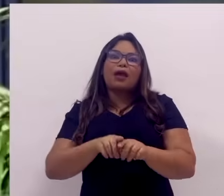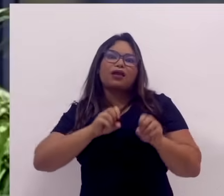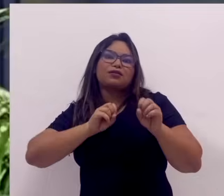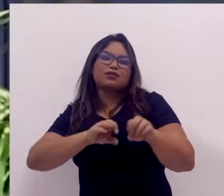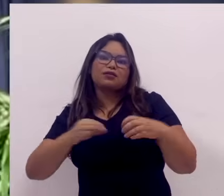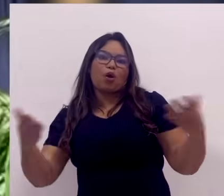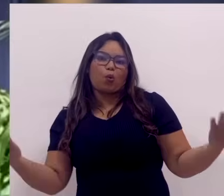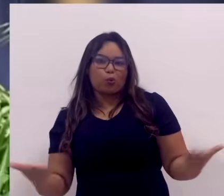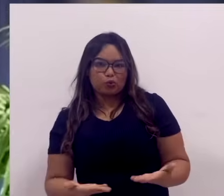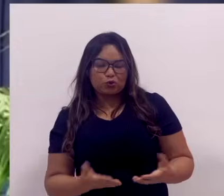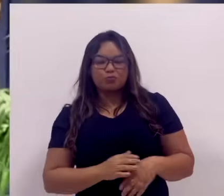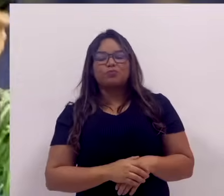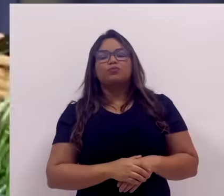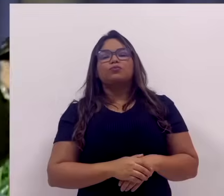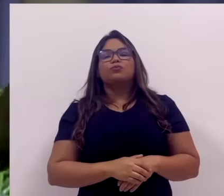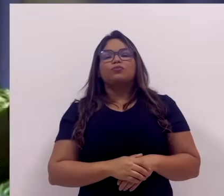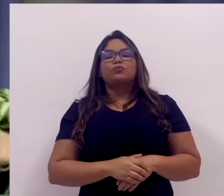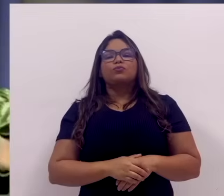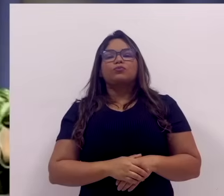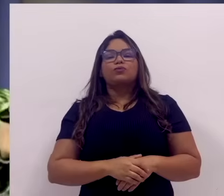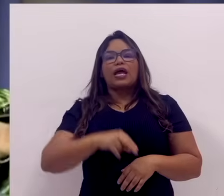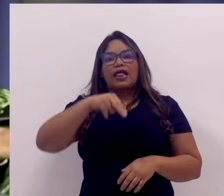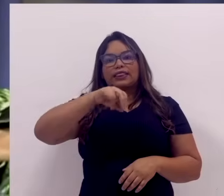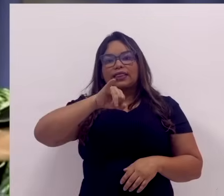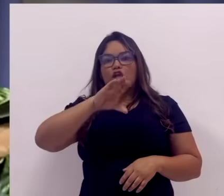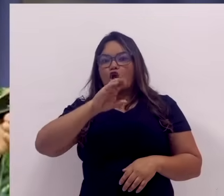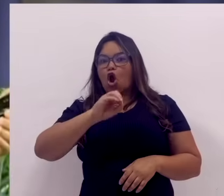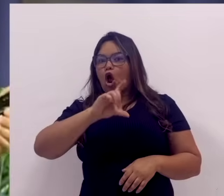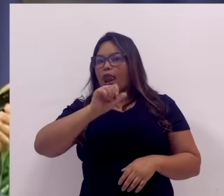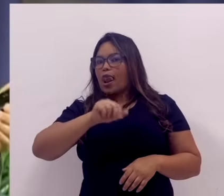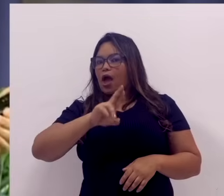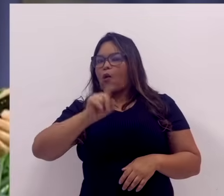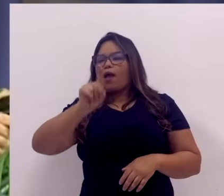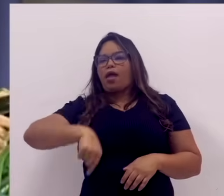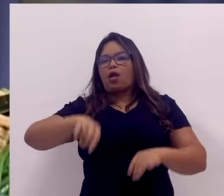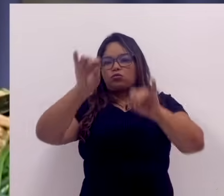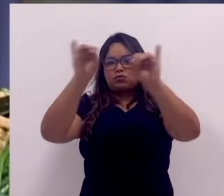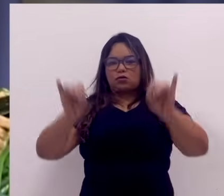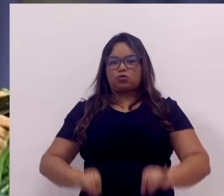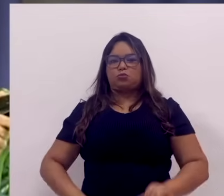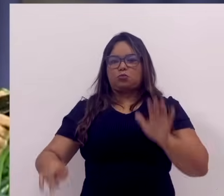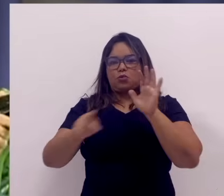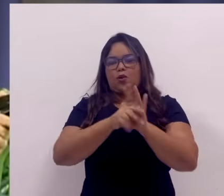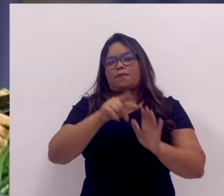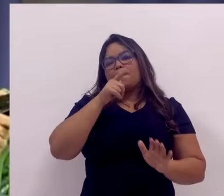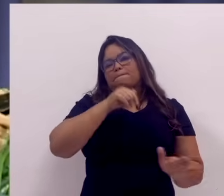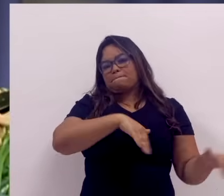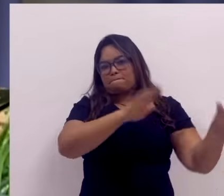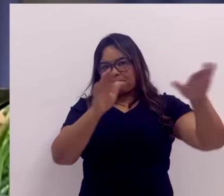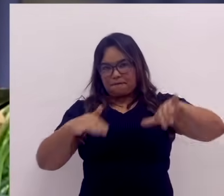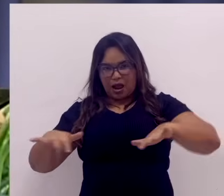a Poseidon, o deus do mar. Os nicolaítas